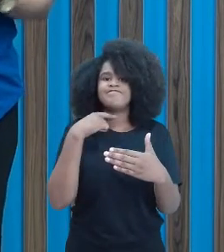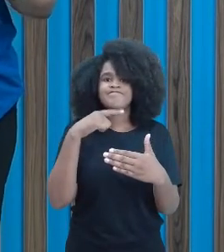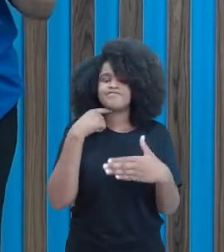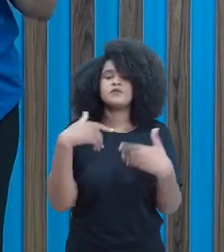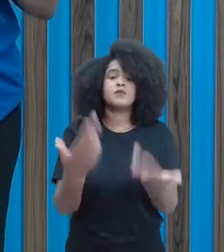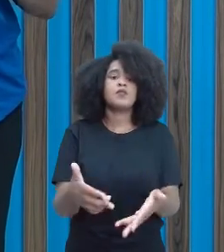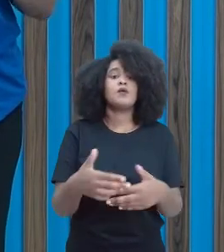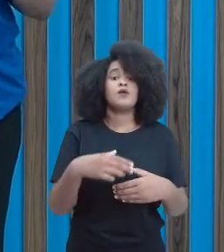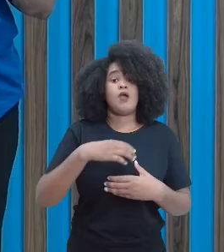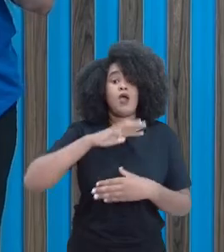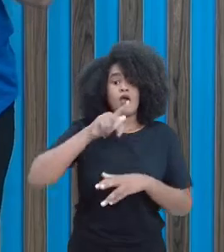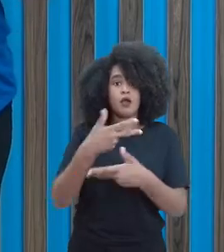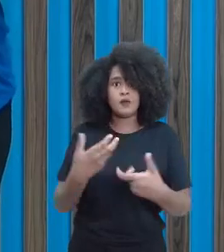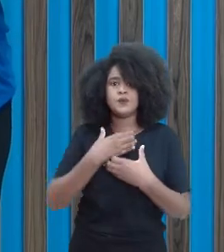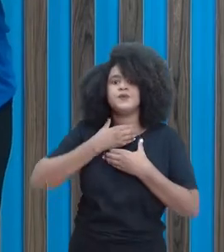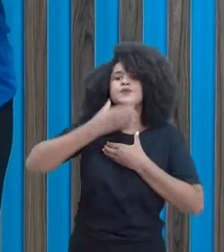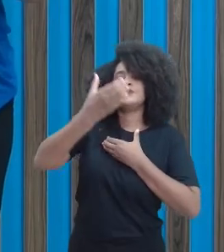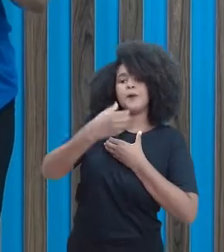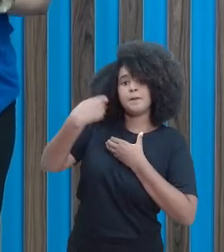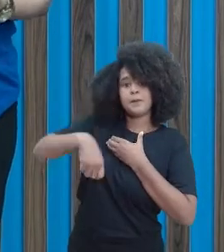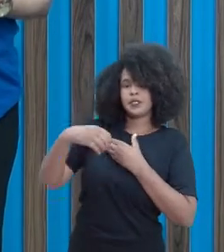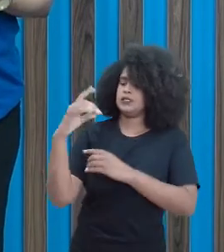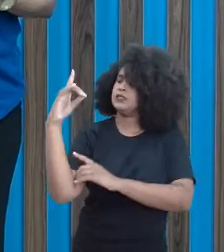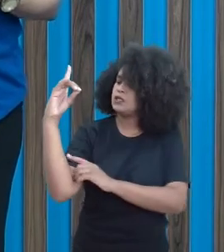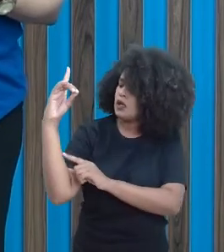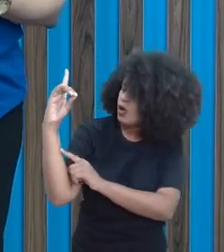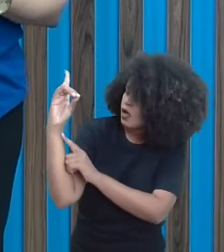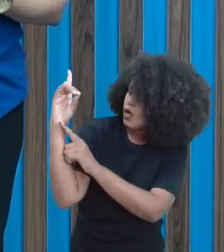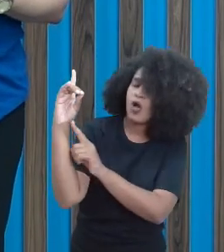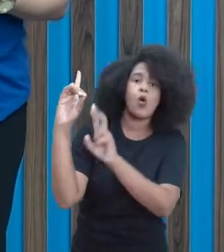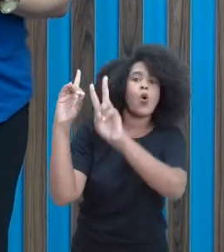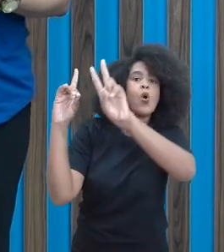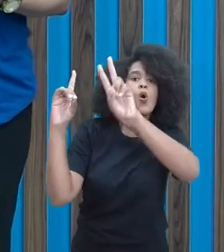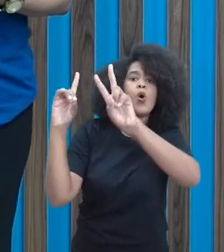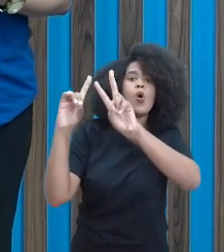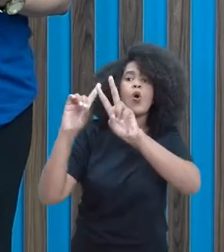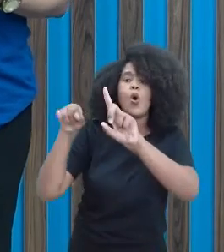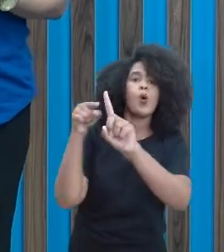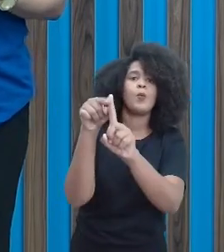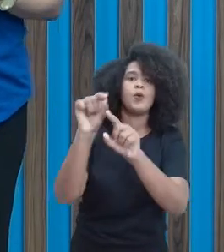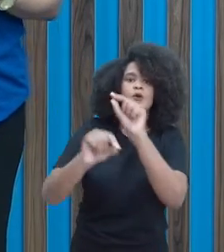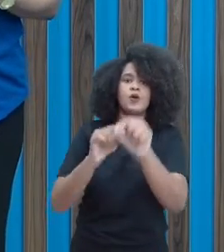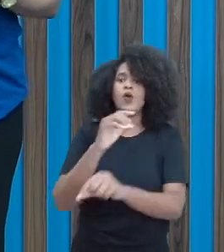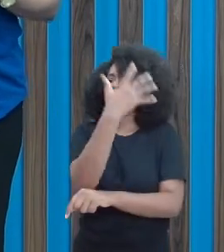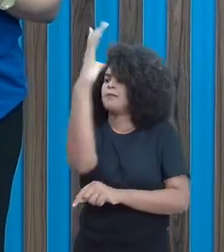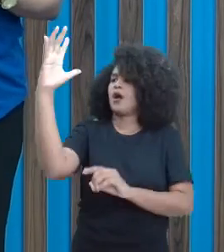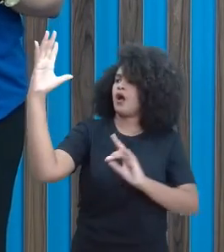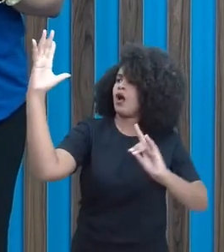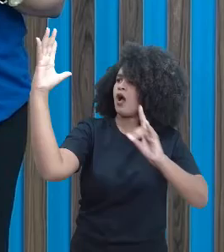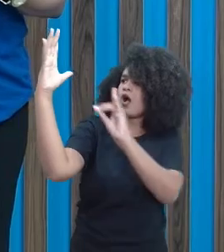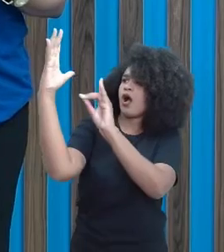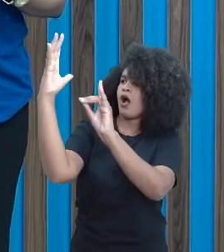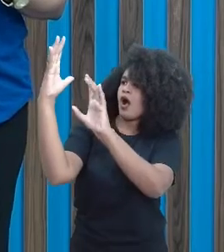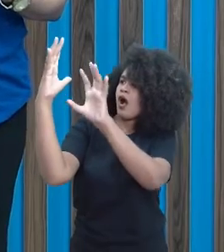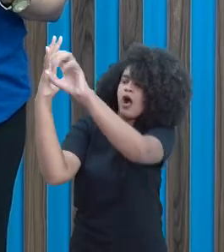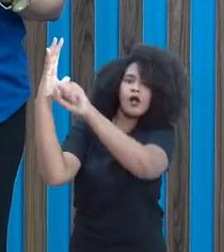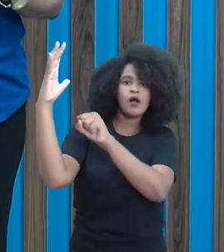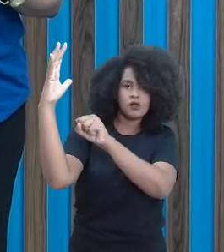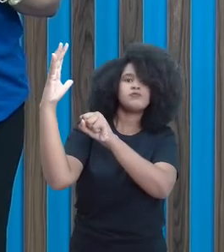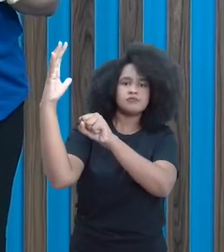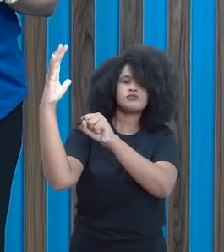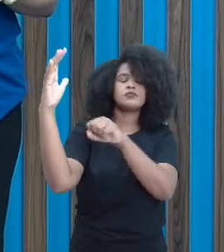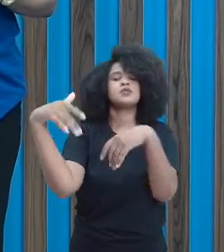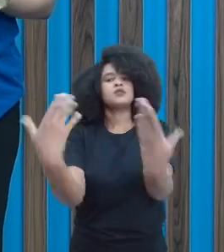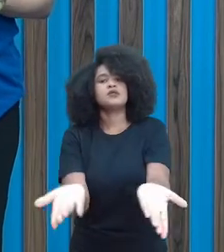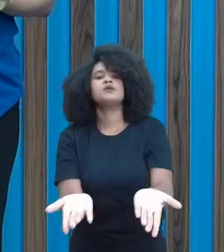girafas, se a girafa precisa muito do seu pescoço para poder alcançar o alimento dela lá na árvore, né, a folhagem